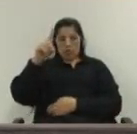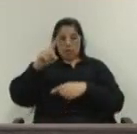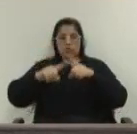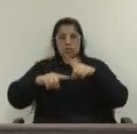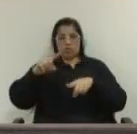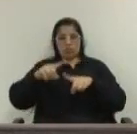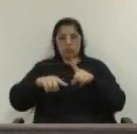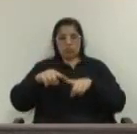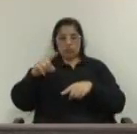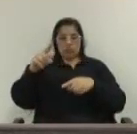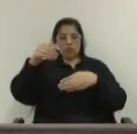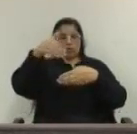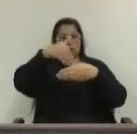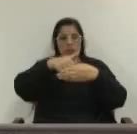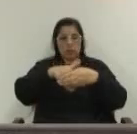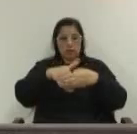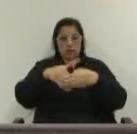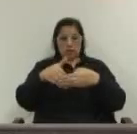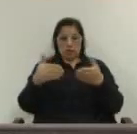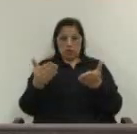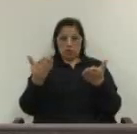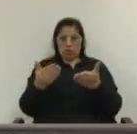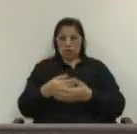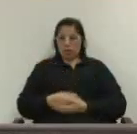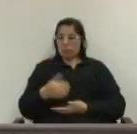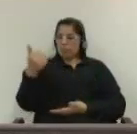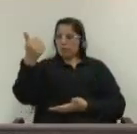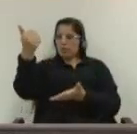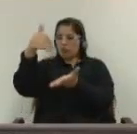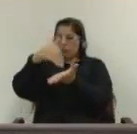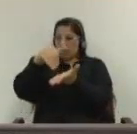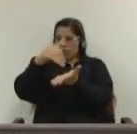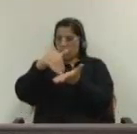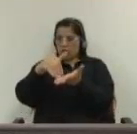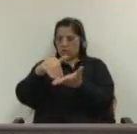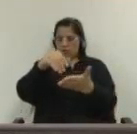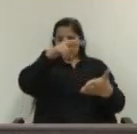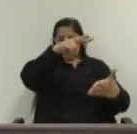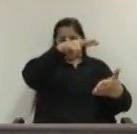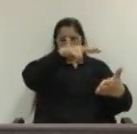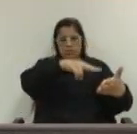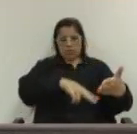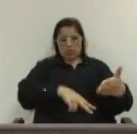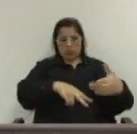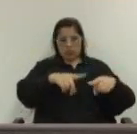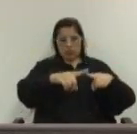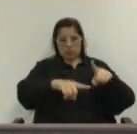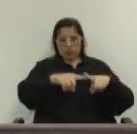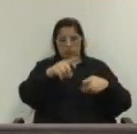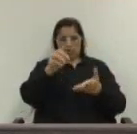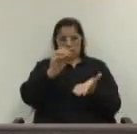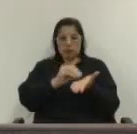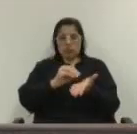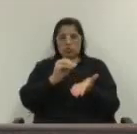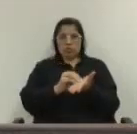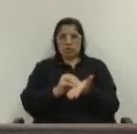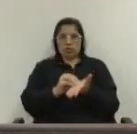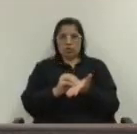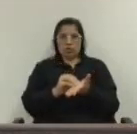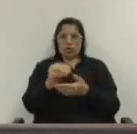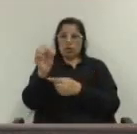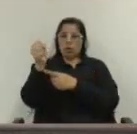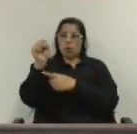e votação da mesma. Ao primeiro secretário, para a leitura das matérias que ainda restam, visto que ainda faltam